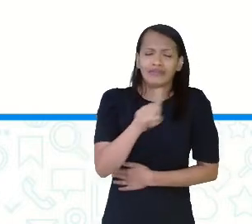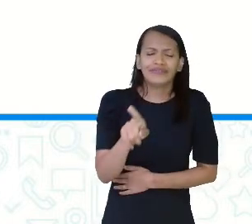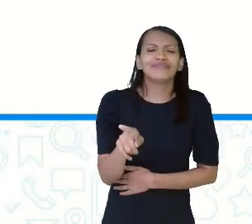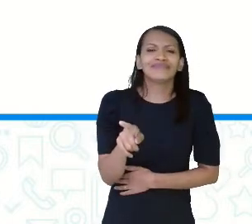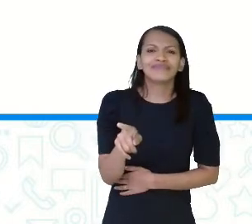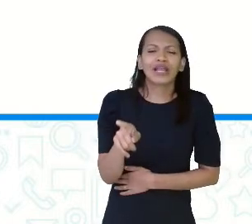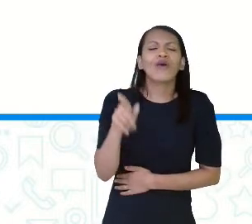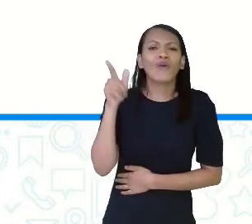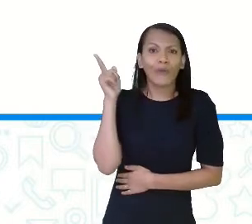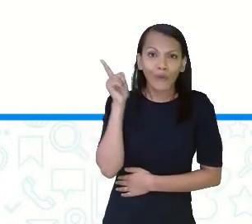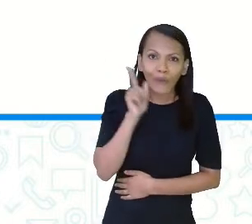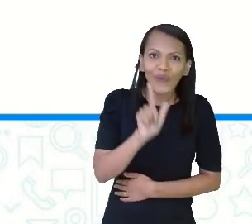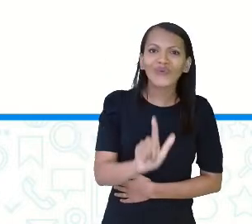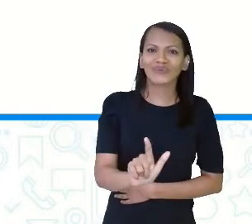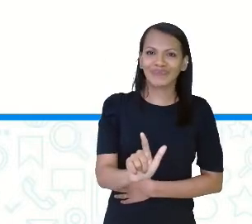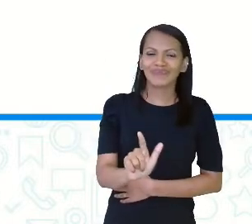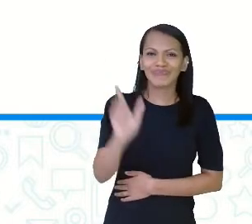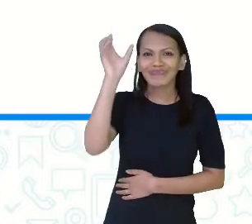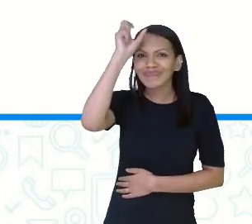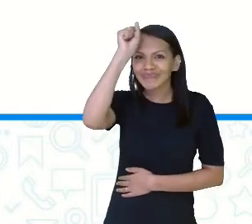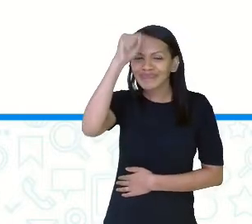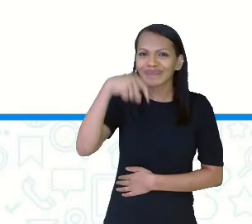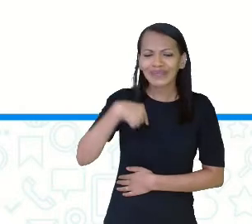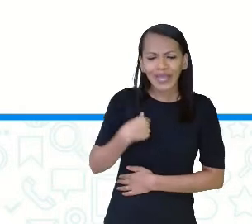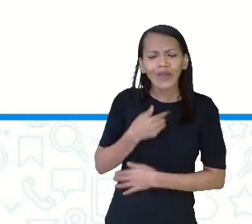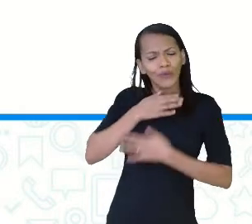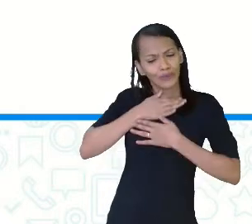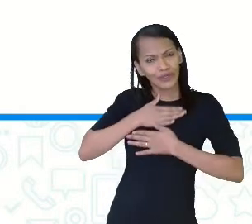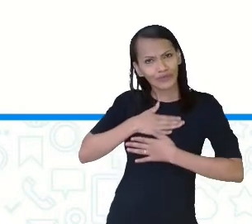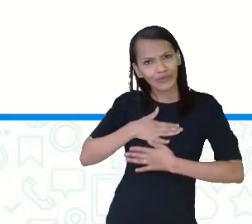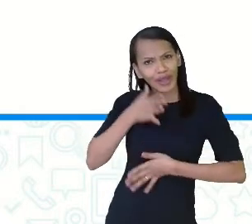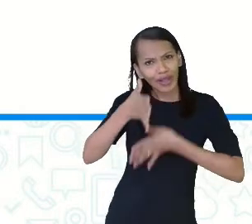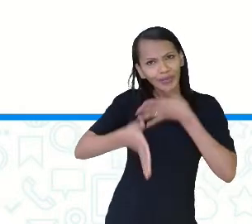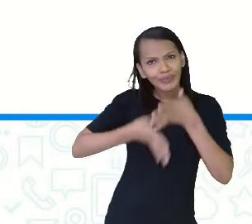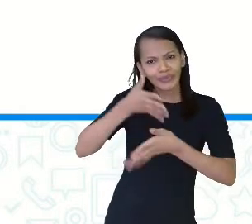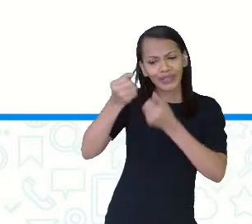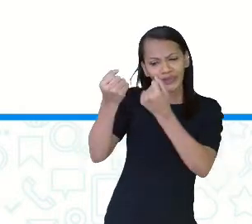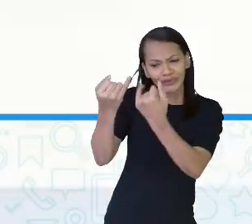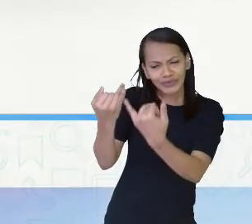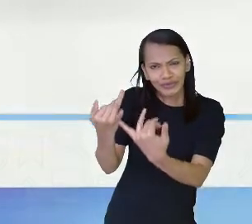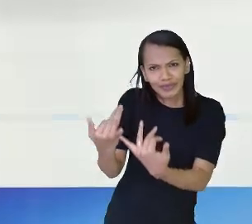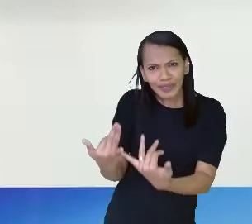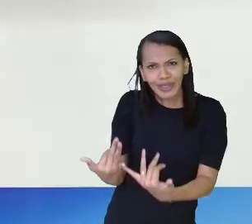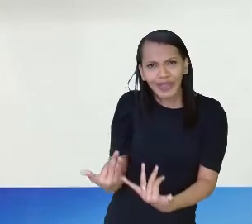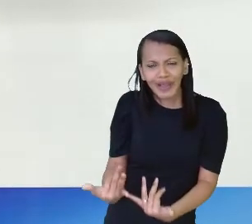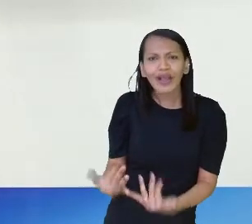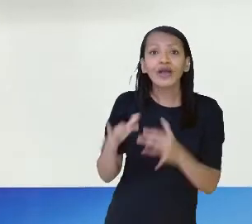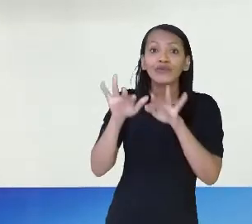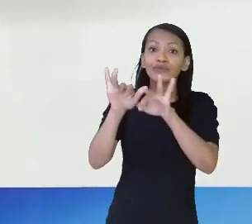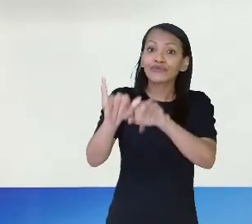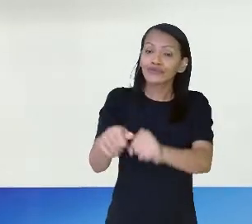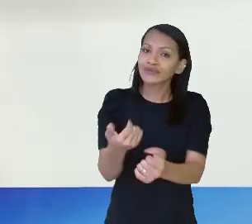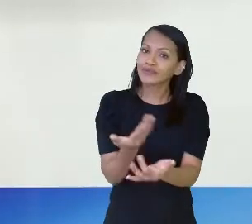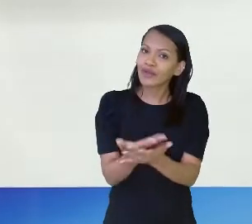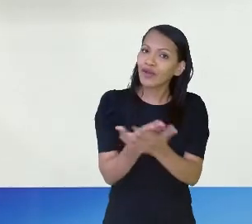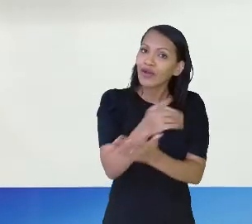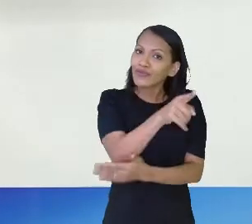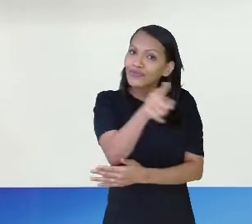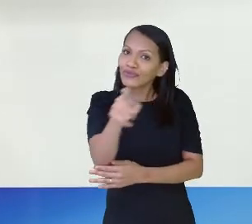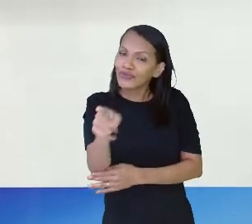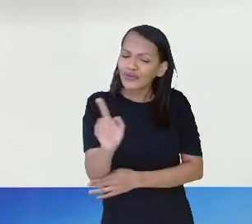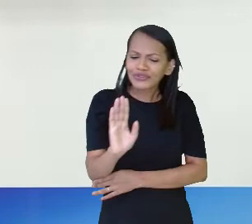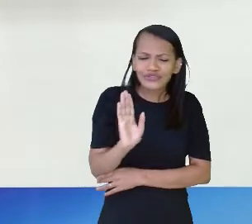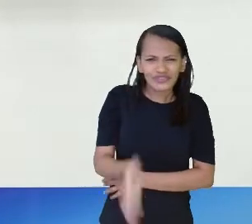dar tudo certo. Eu vou falar bem devagar, vou explicar bem direitinho para no final da aula vocês